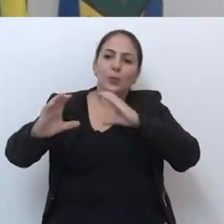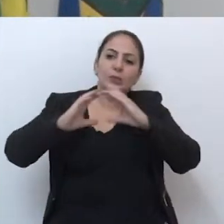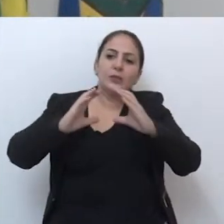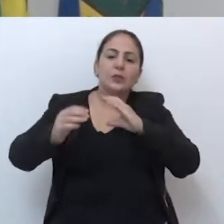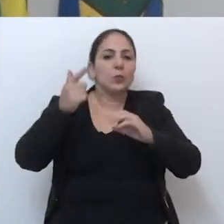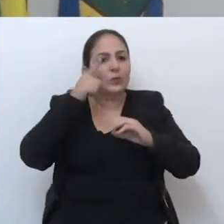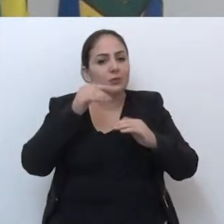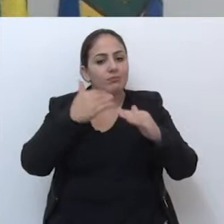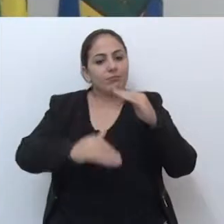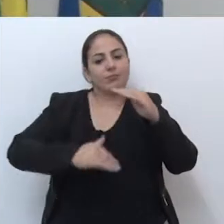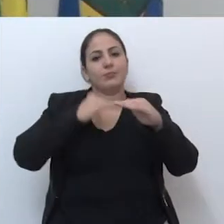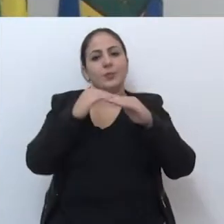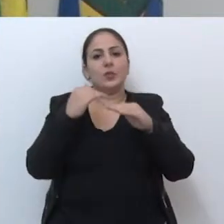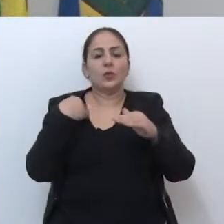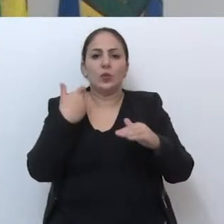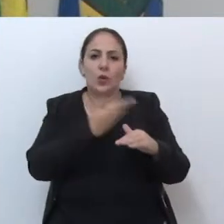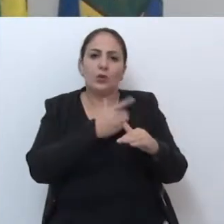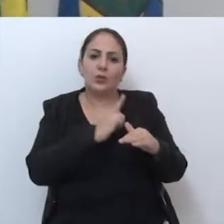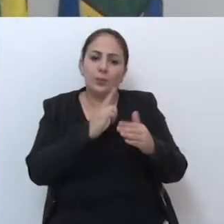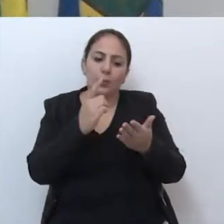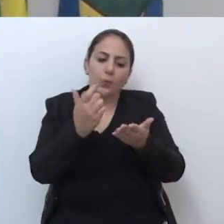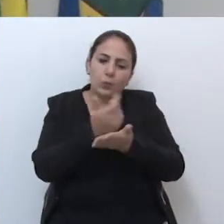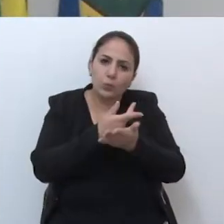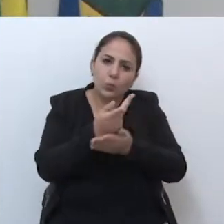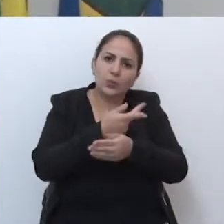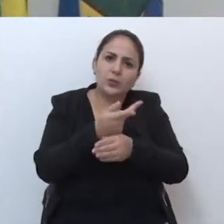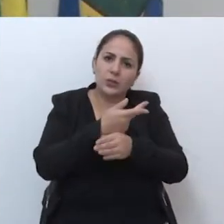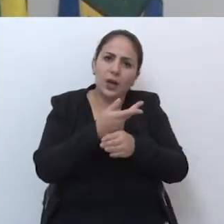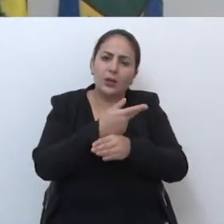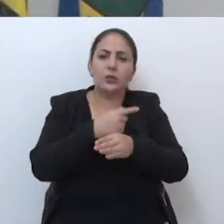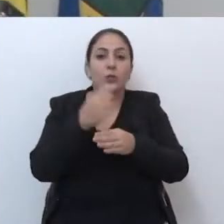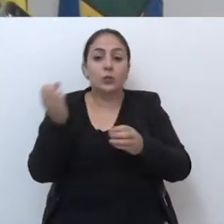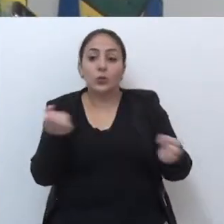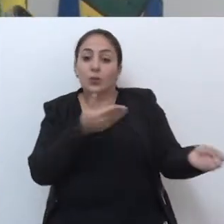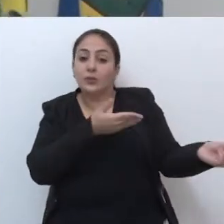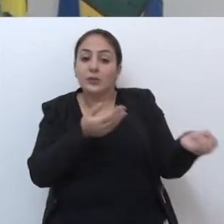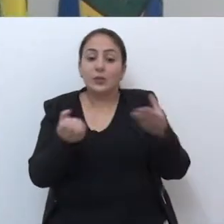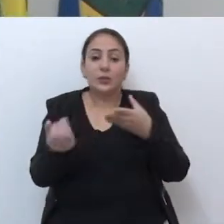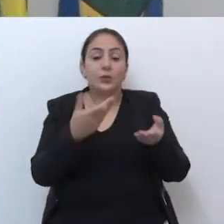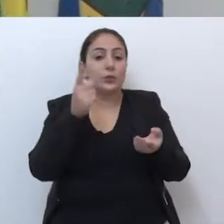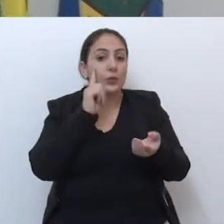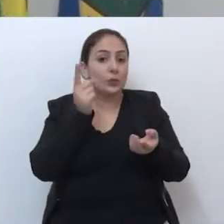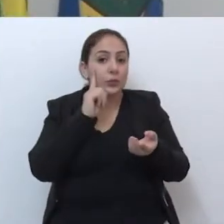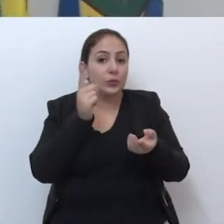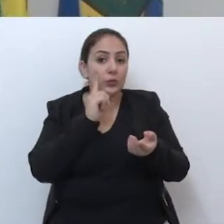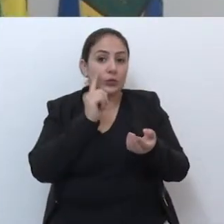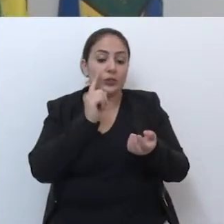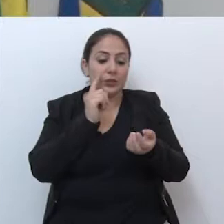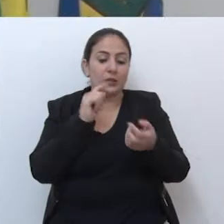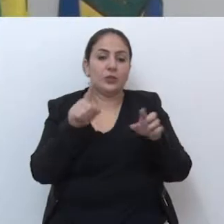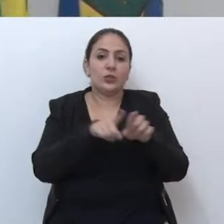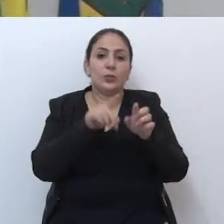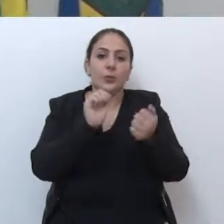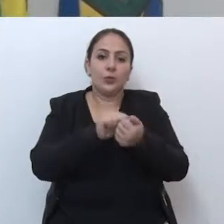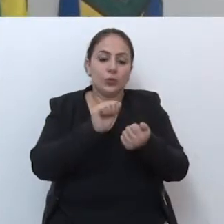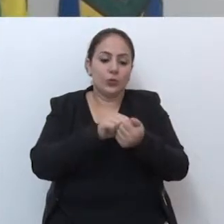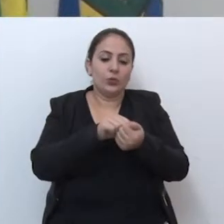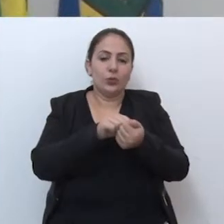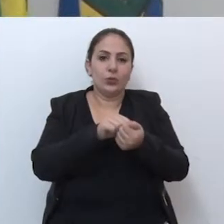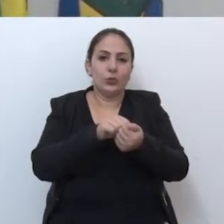que você pode atingir. Então a gente tem buscado inovações todo dia, diariamente,